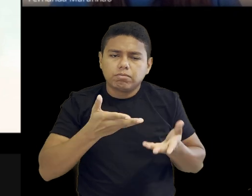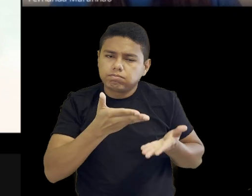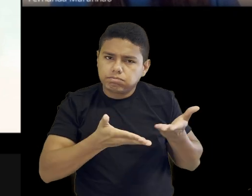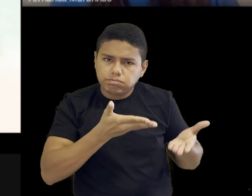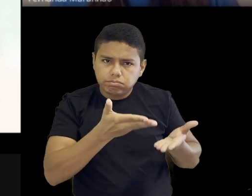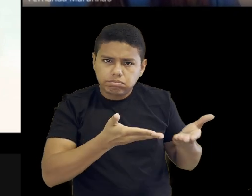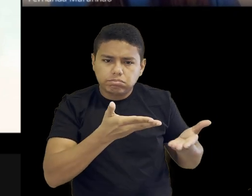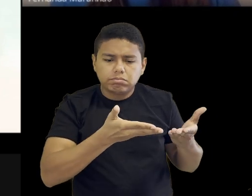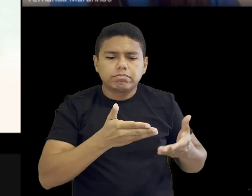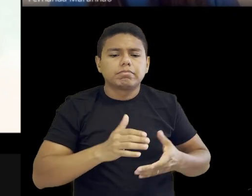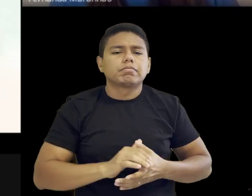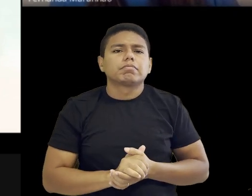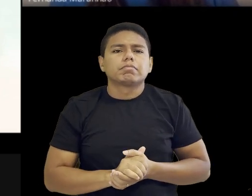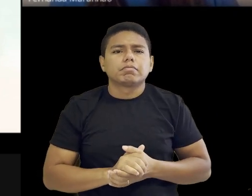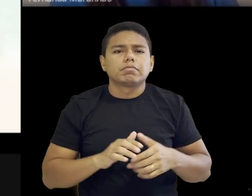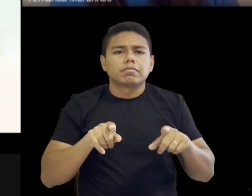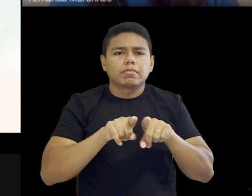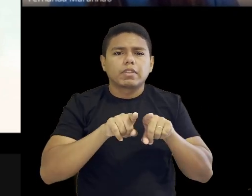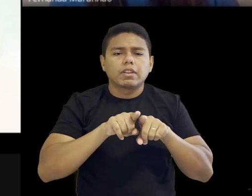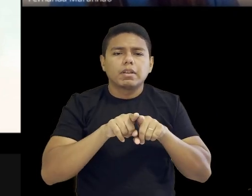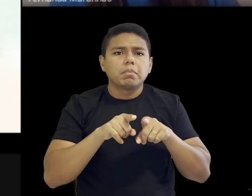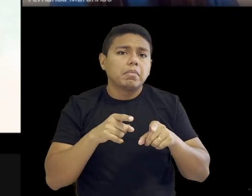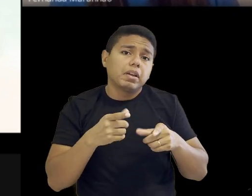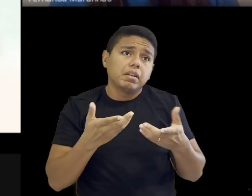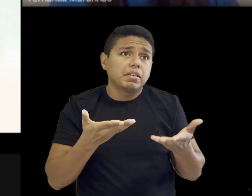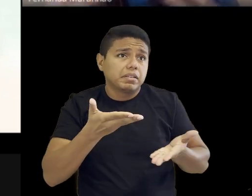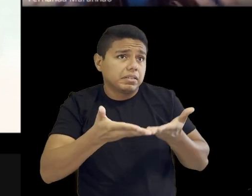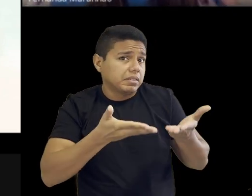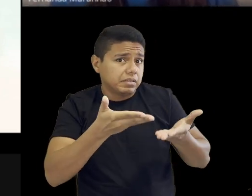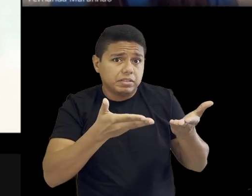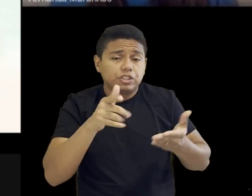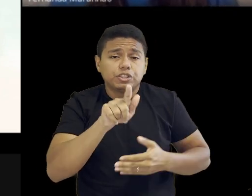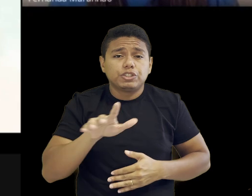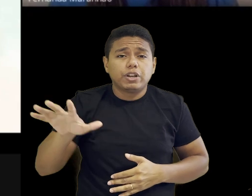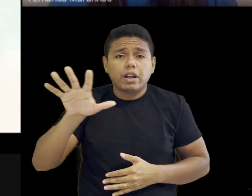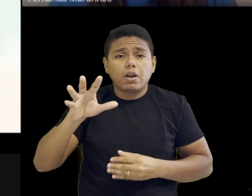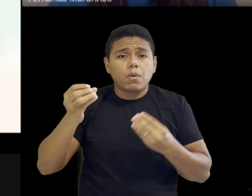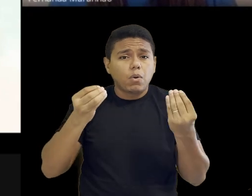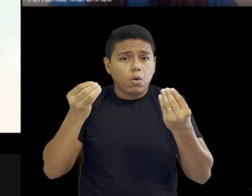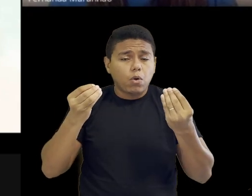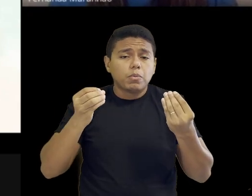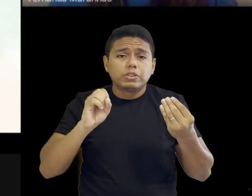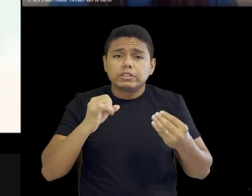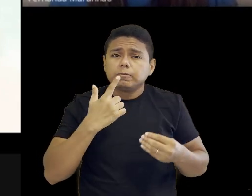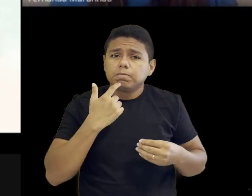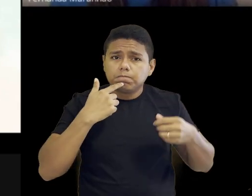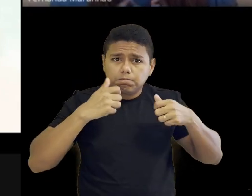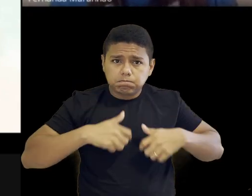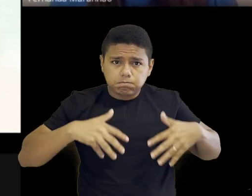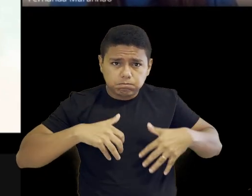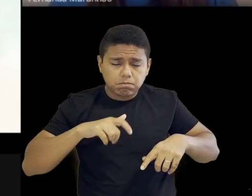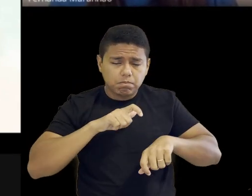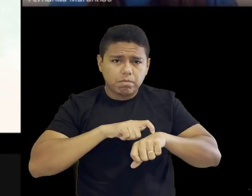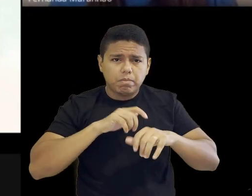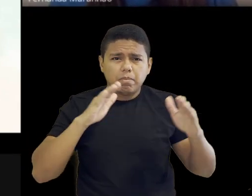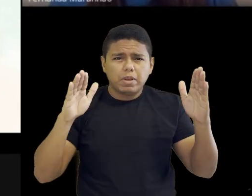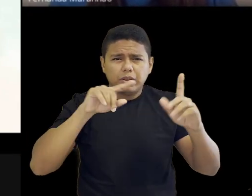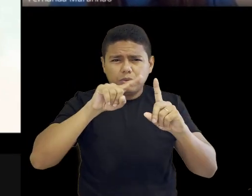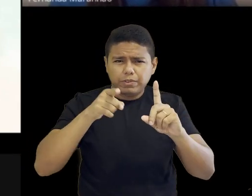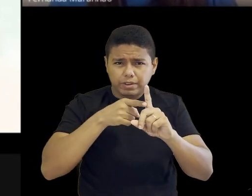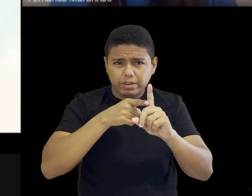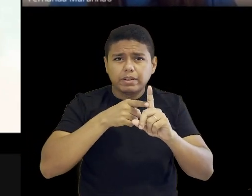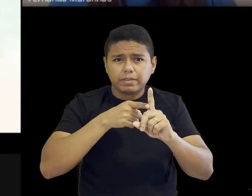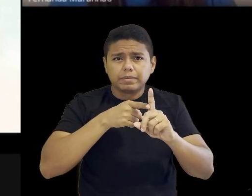fato, possa ser efetiva. E no manejo geral, para qualquer tipo de abortamento, condições de sangramento,